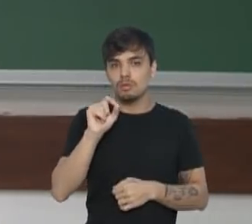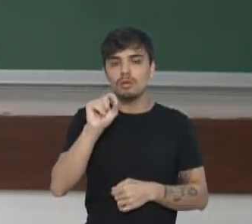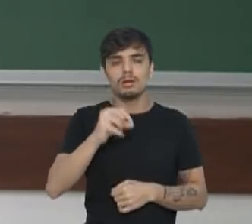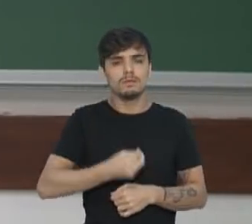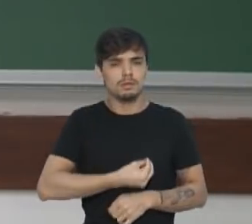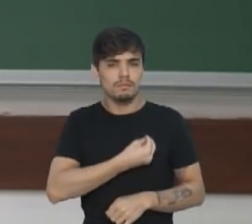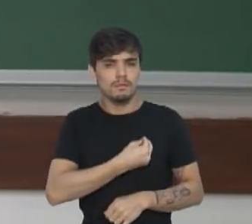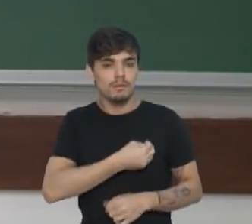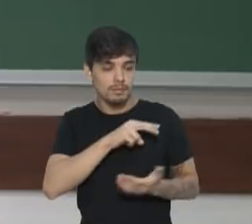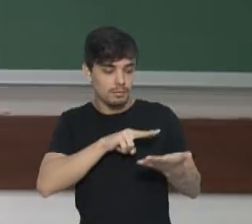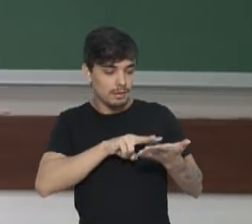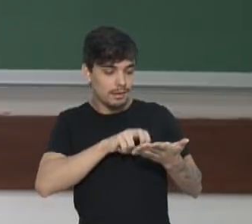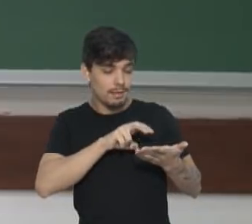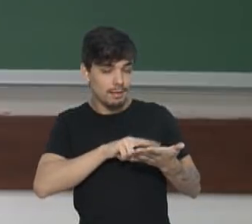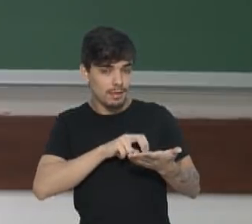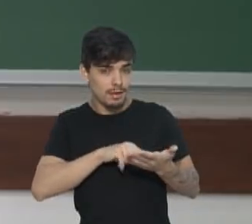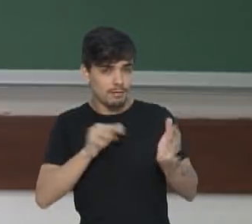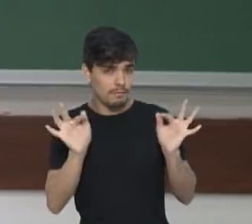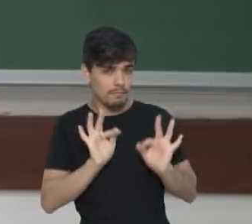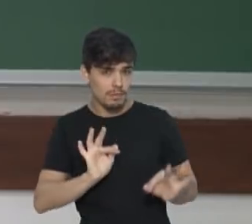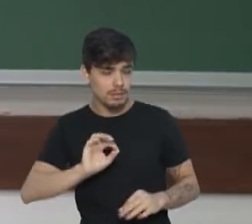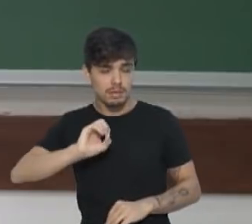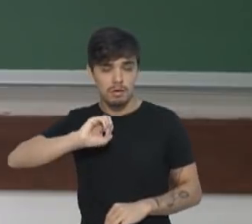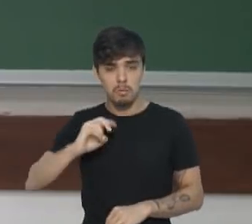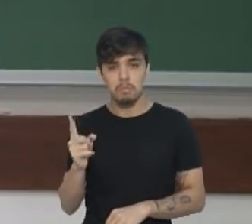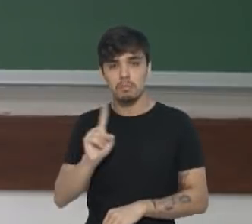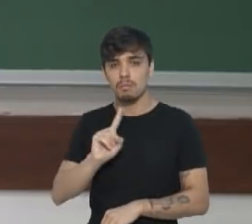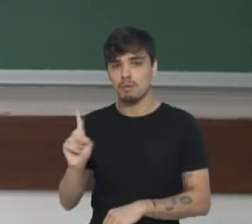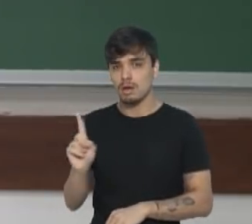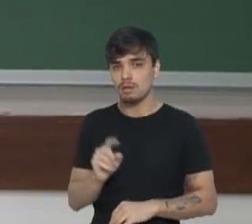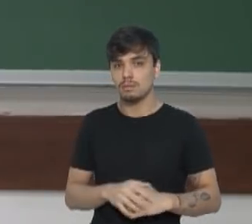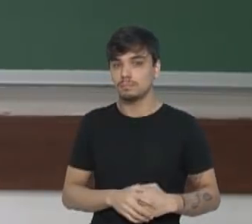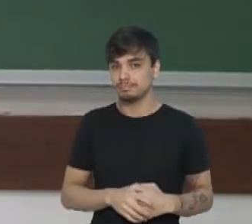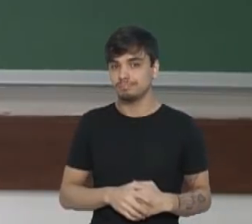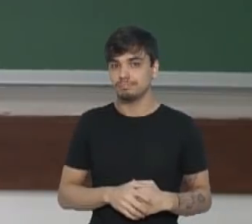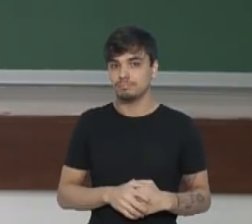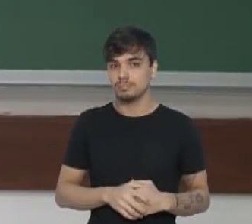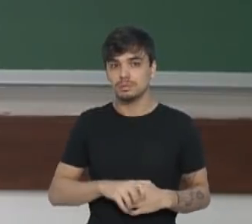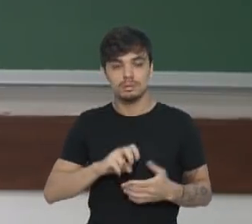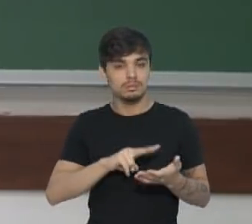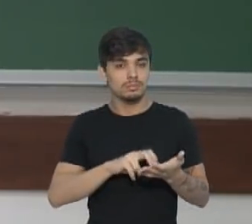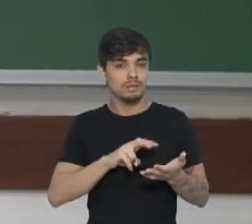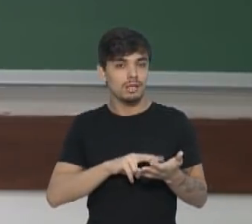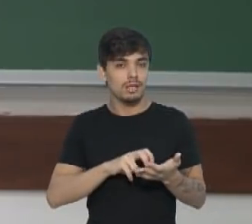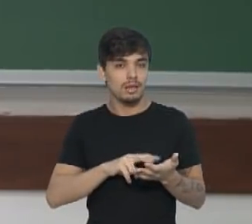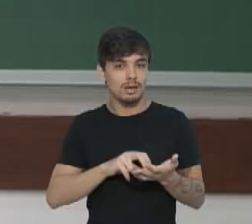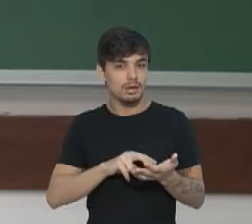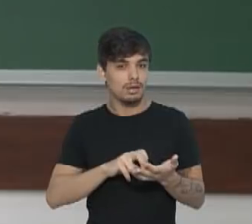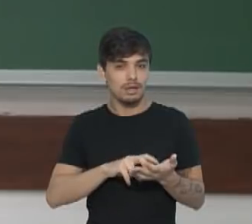te alegra ou não te alegra? Porque se não te alegra, não te resta muita coisa a não ser